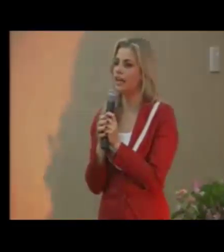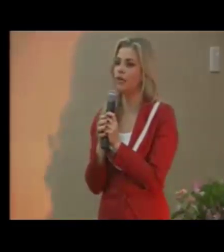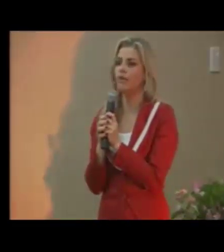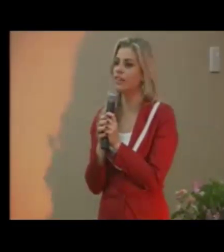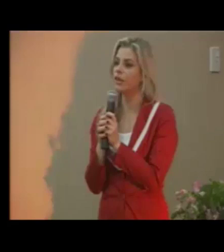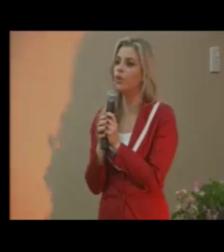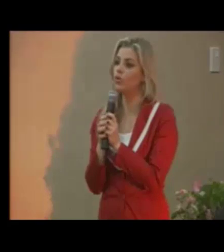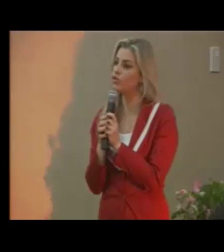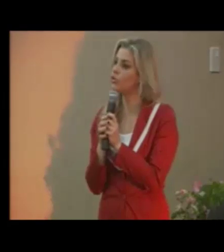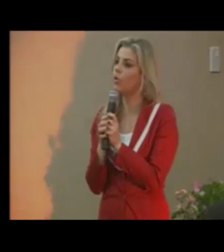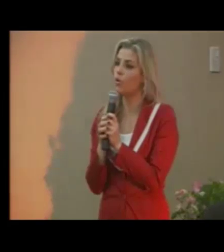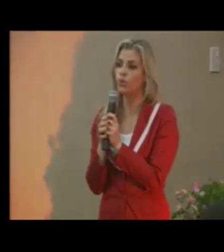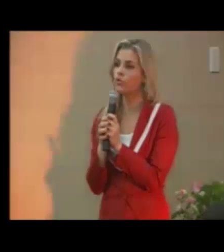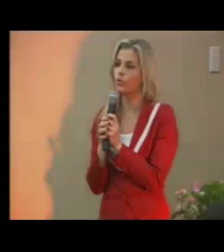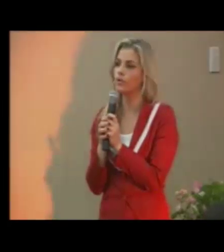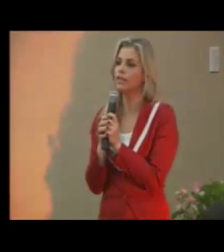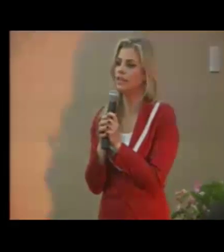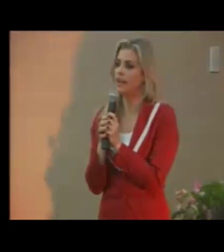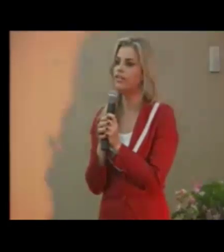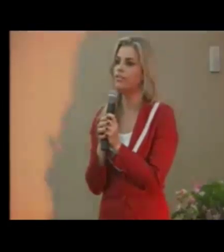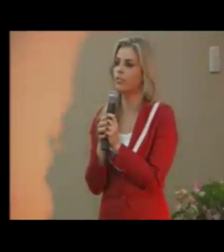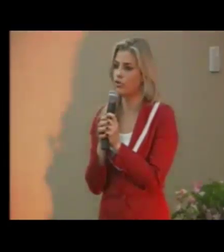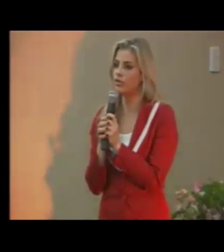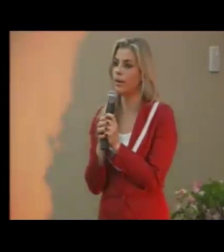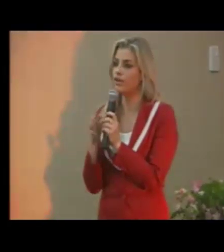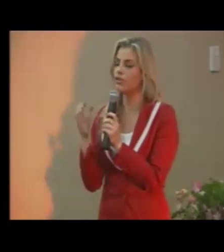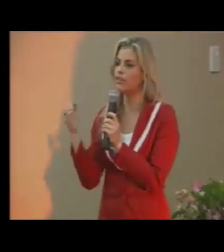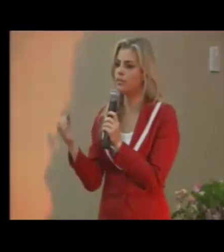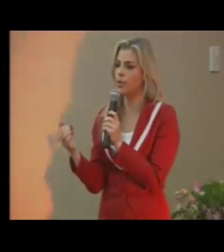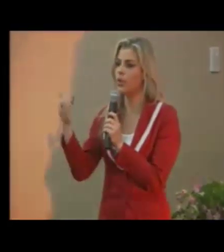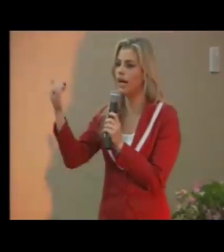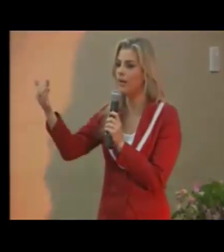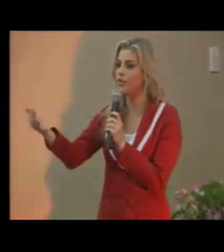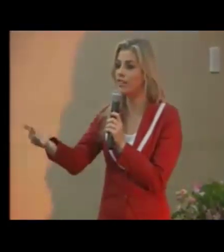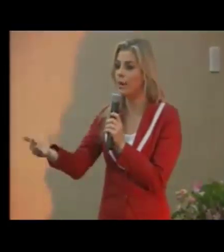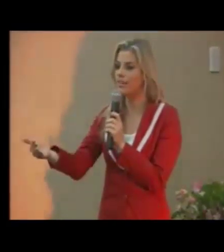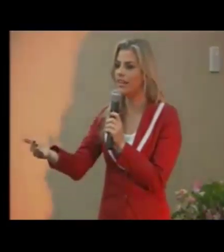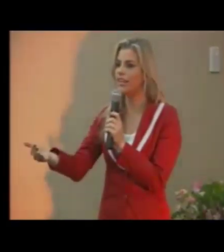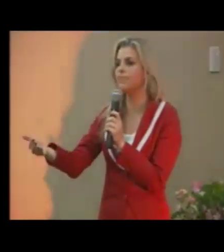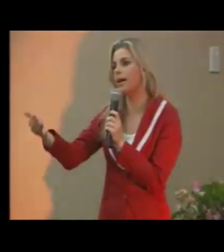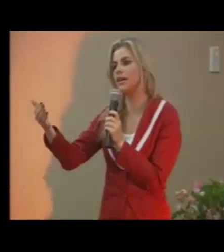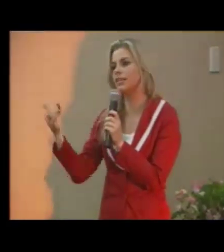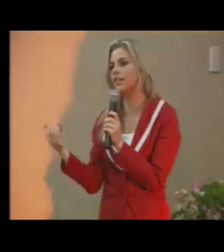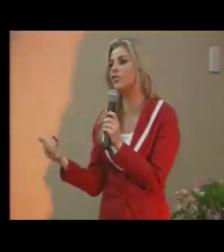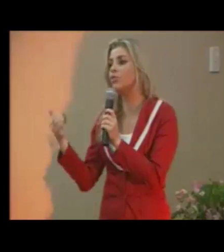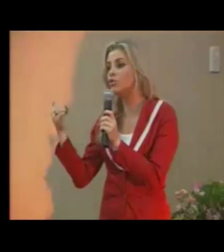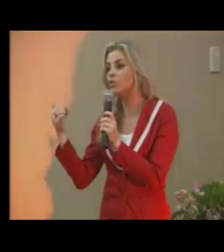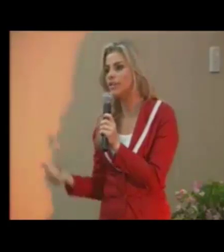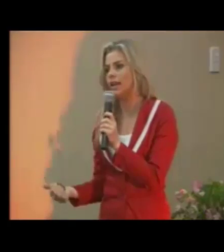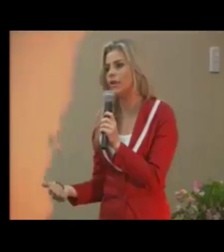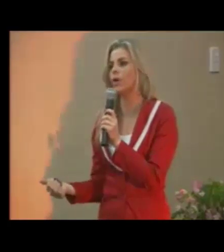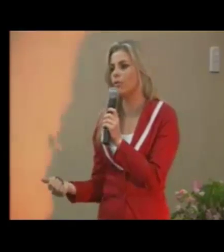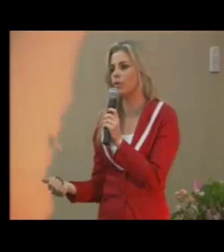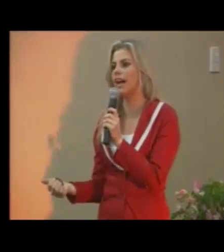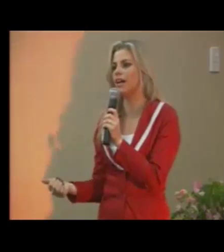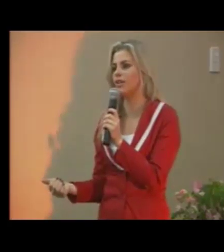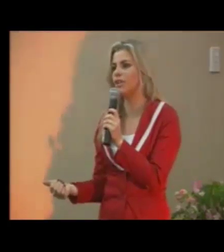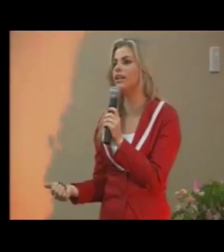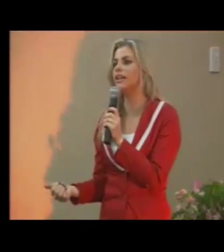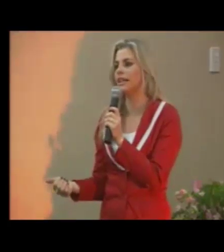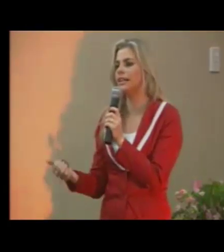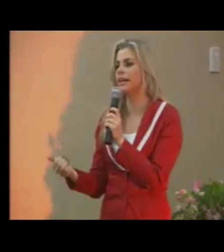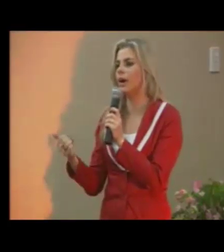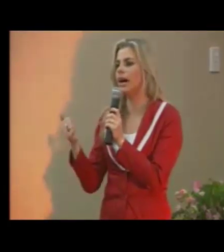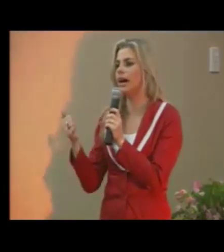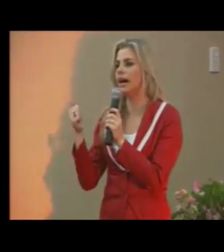para a comunidade, a ideia é não fazer nenhum curso com custo. Né, nós procuraremos as parcerias para que seja custo